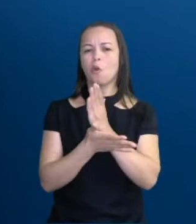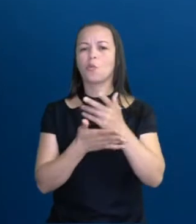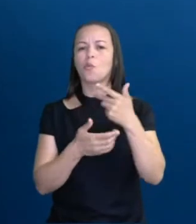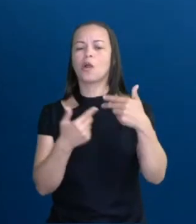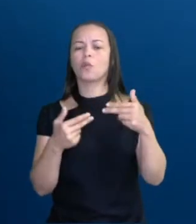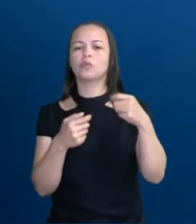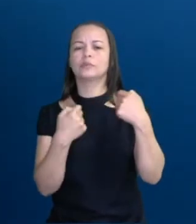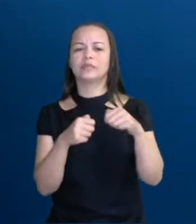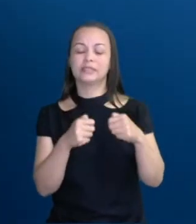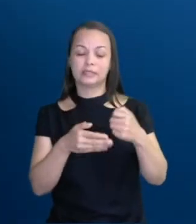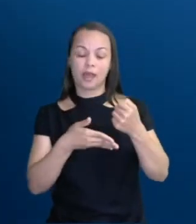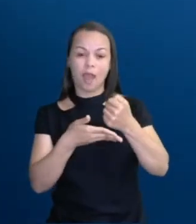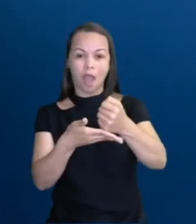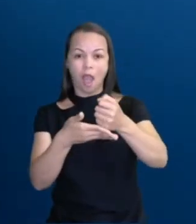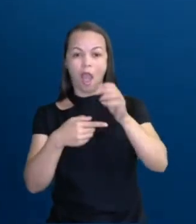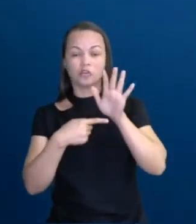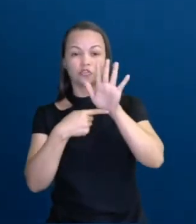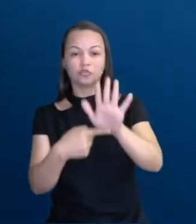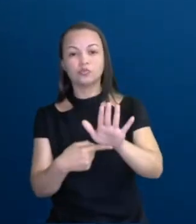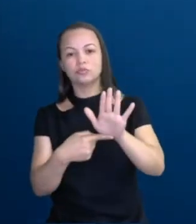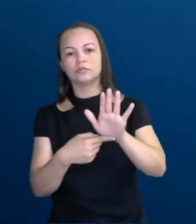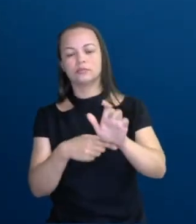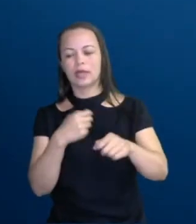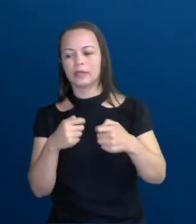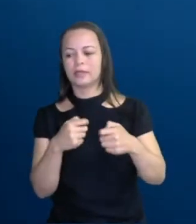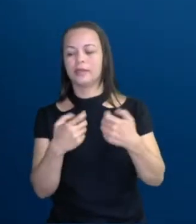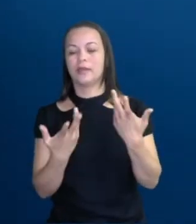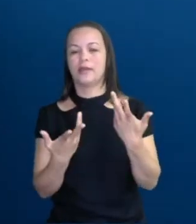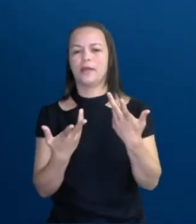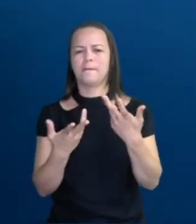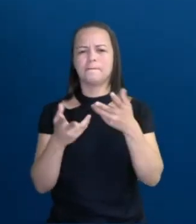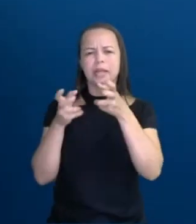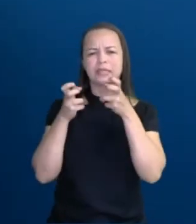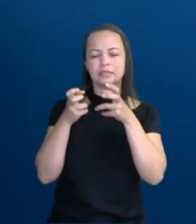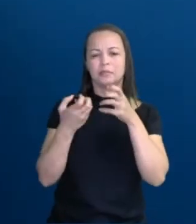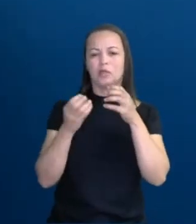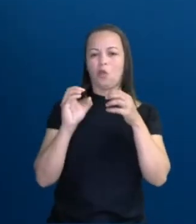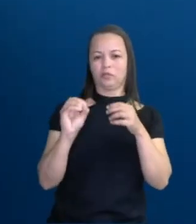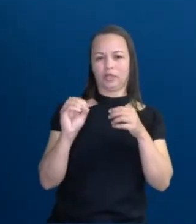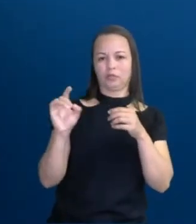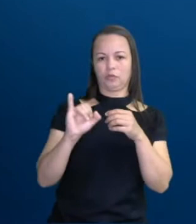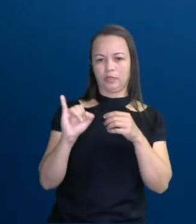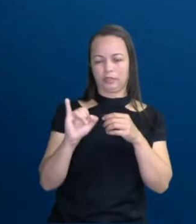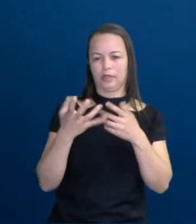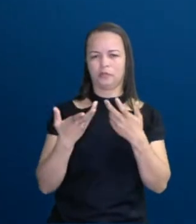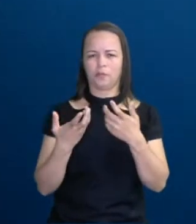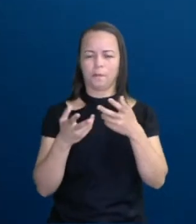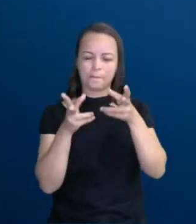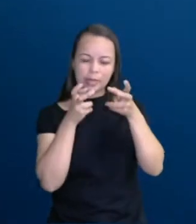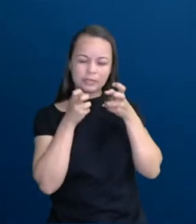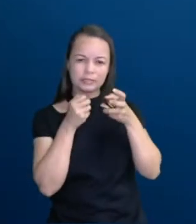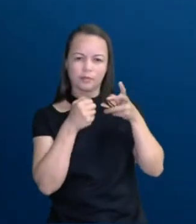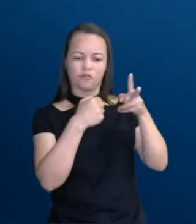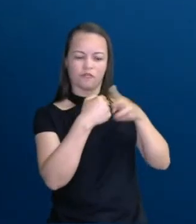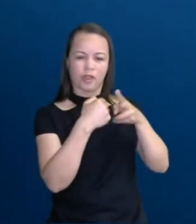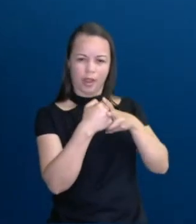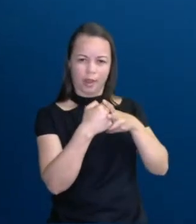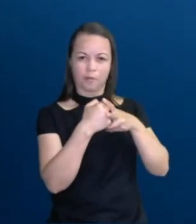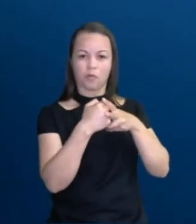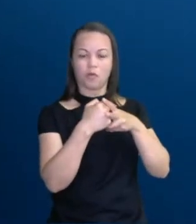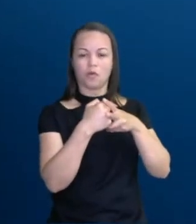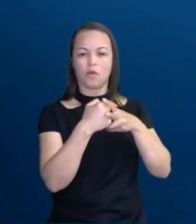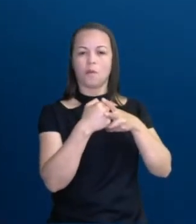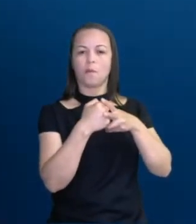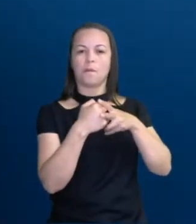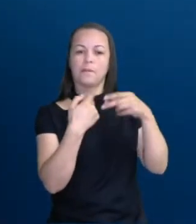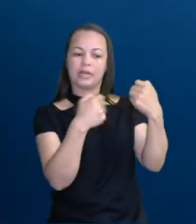precisam de ajuda que é o objeto indireto pensei bom cliente o verbo precisar e ajuda